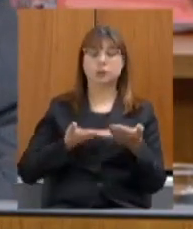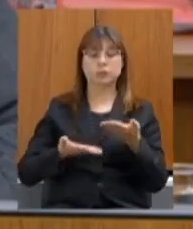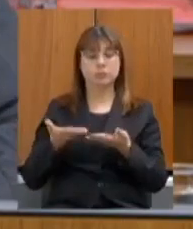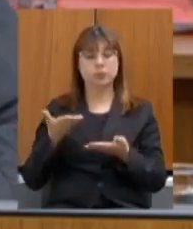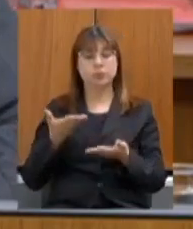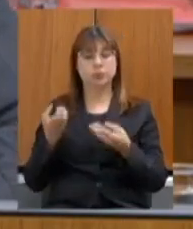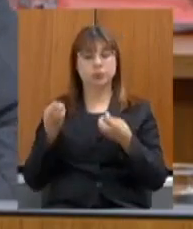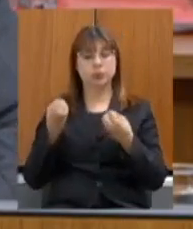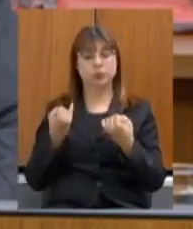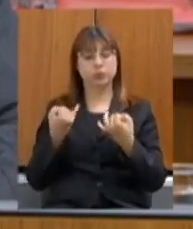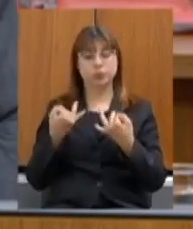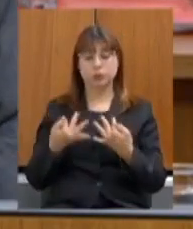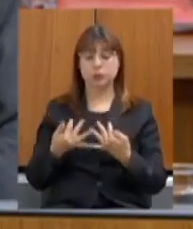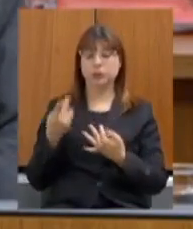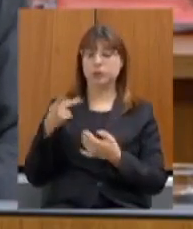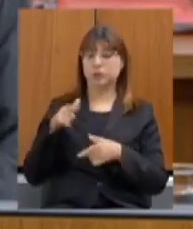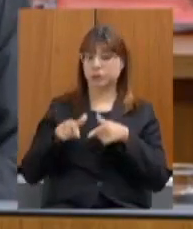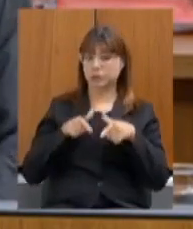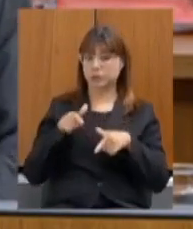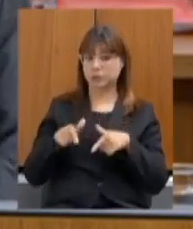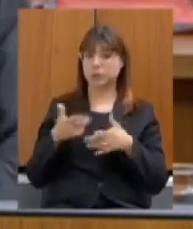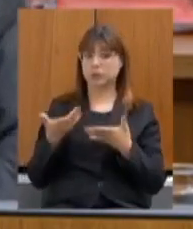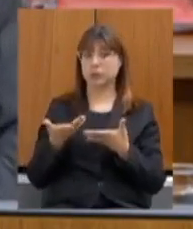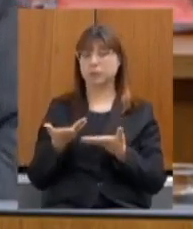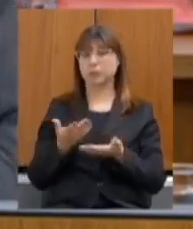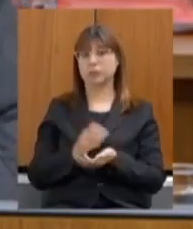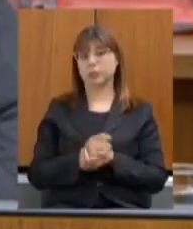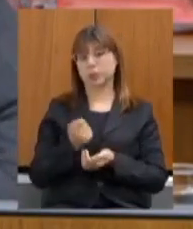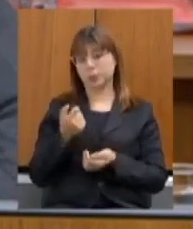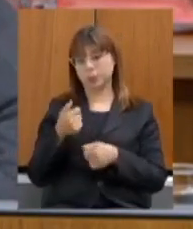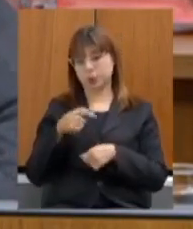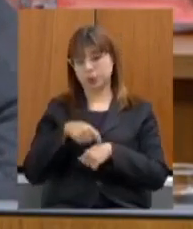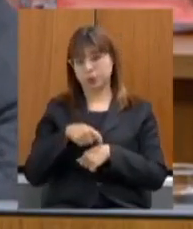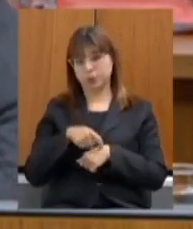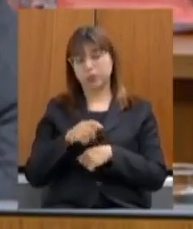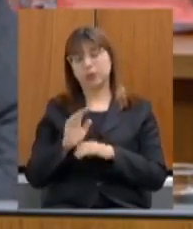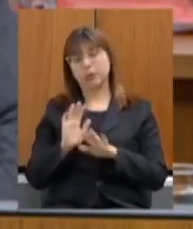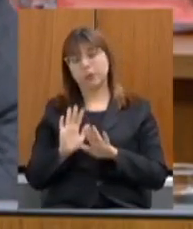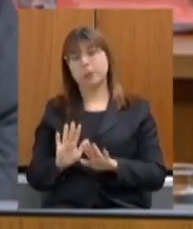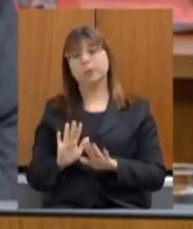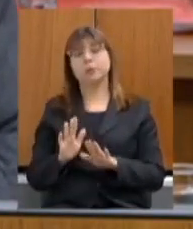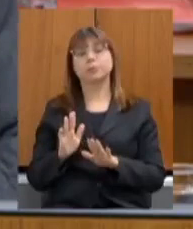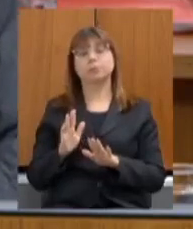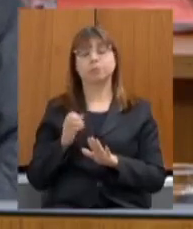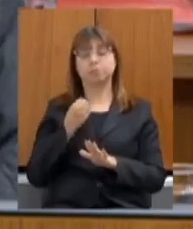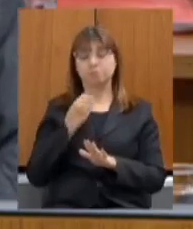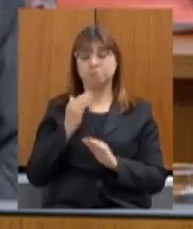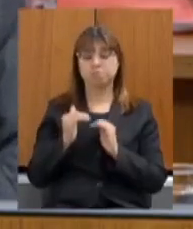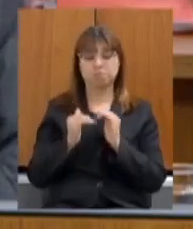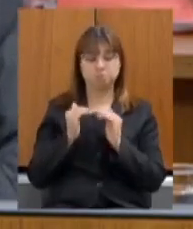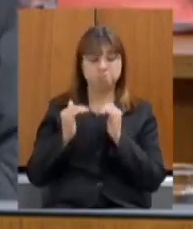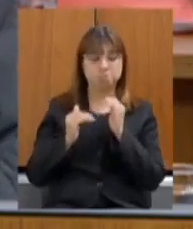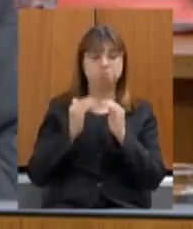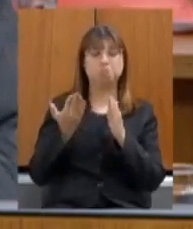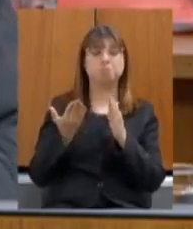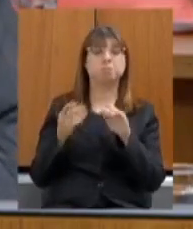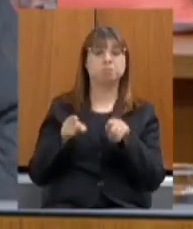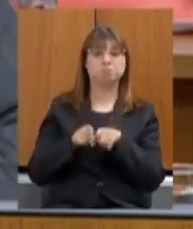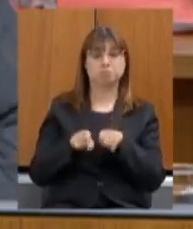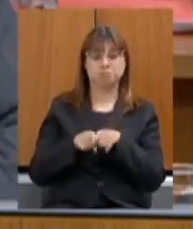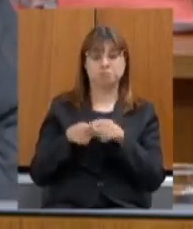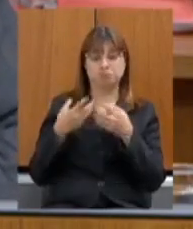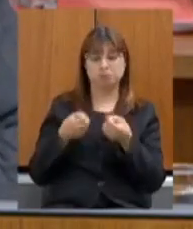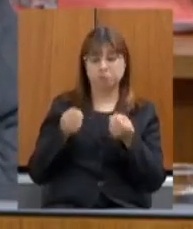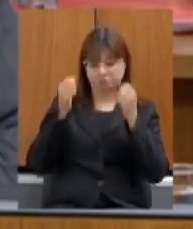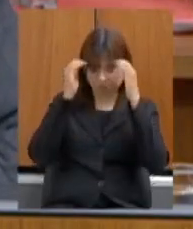seu trabalho, apesar de ser curto, mas muito promissor e, acima, muito respeitado por